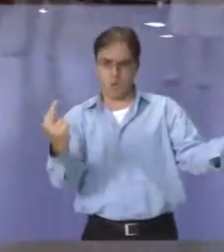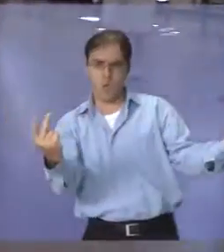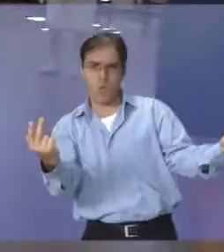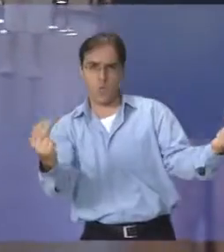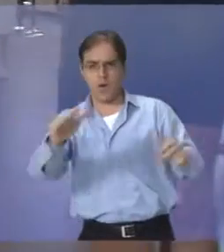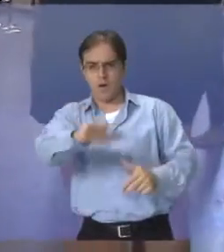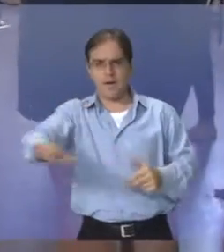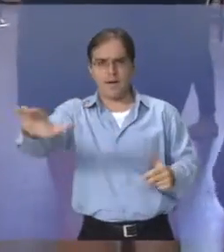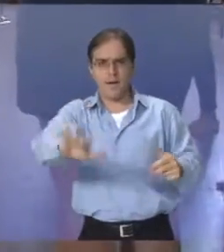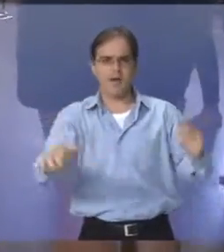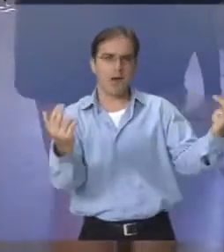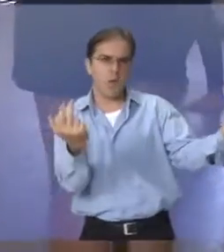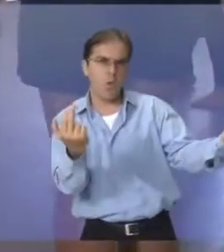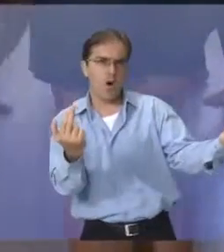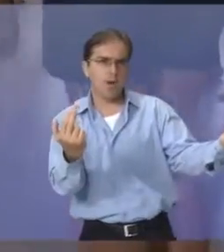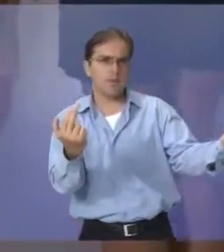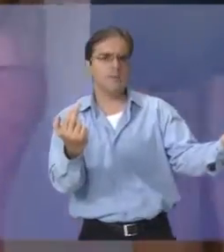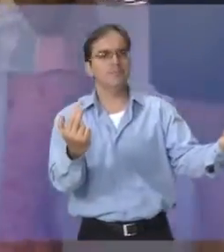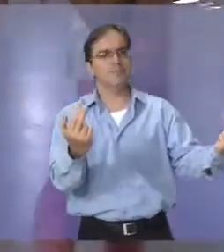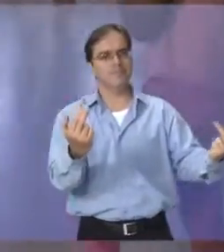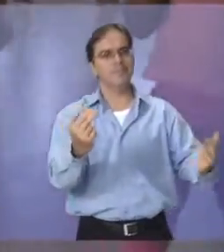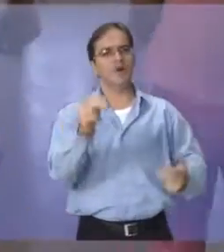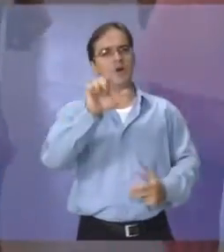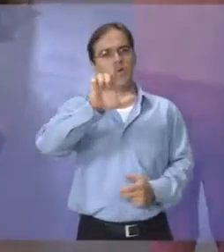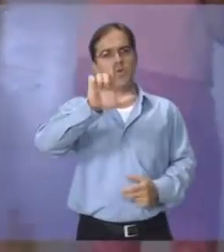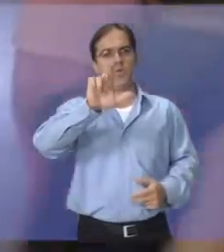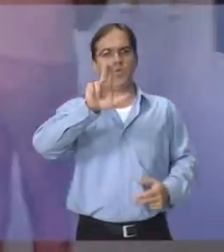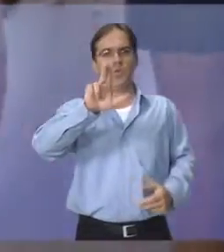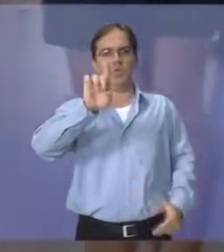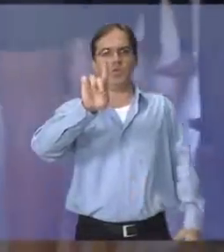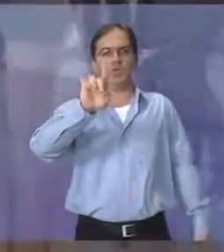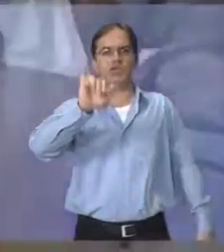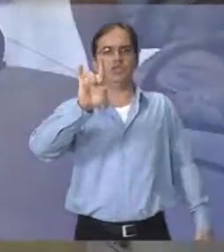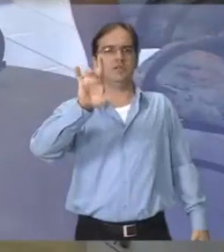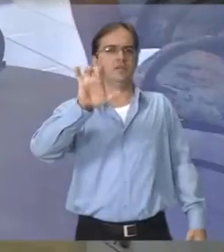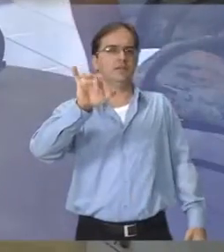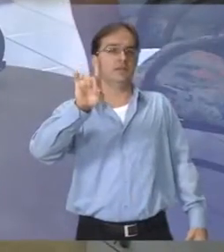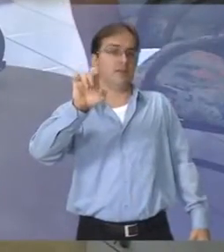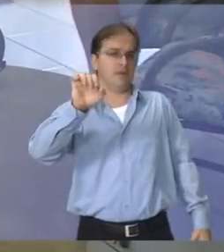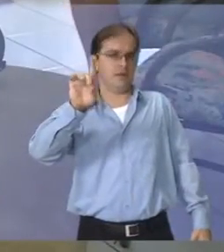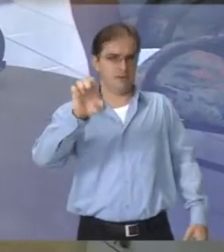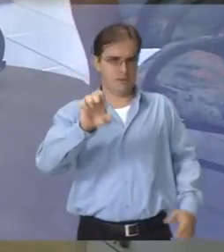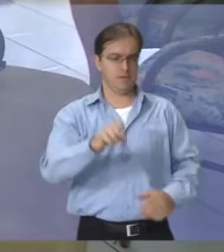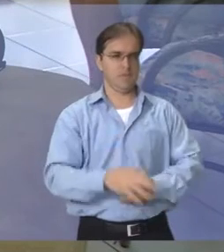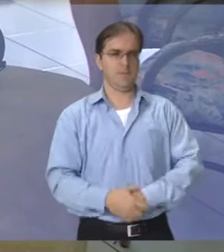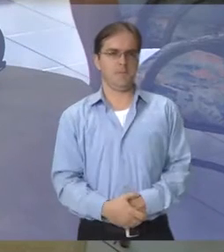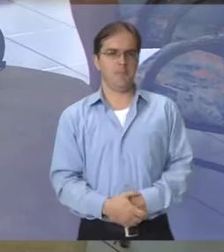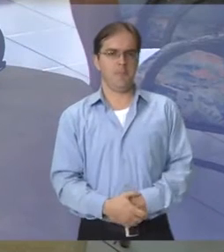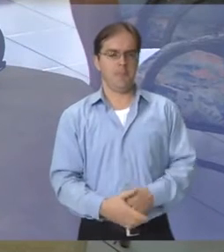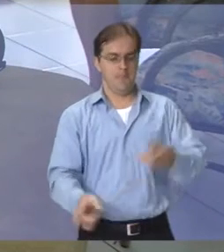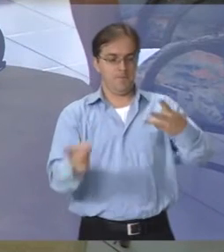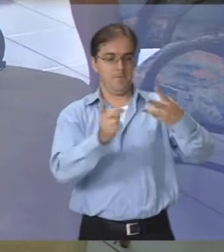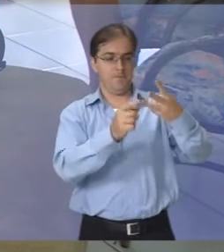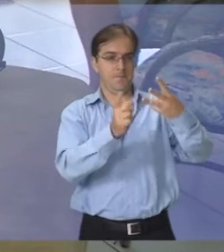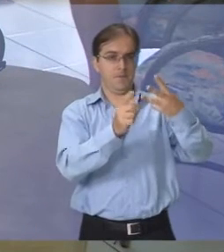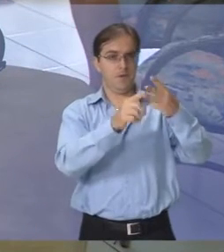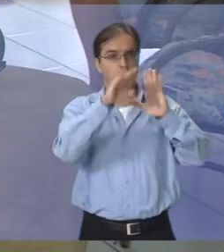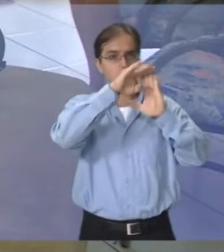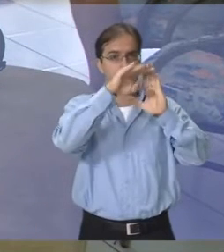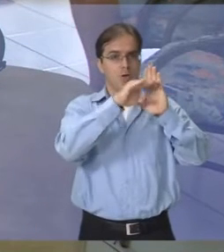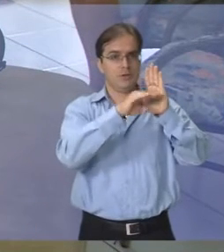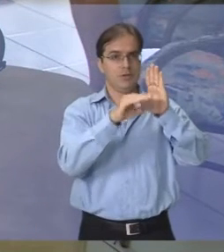as crianças esperam como ludicidade. E o terceiro projeto que também está iniciando agora, esse